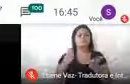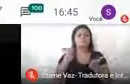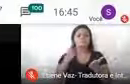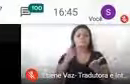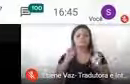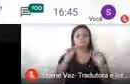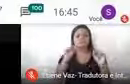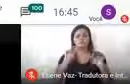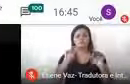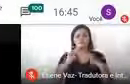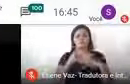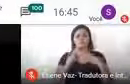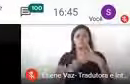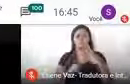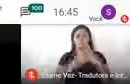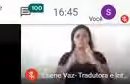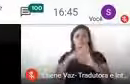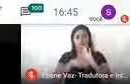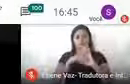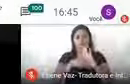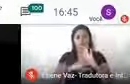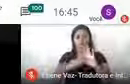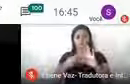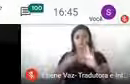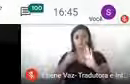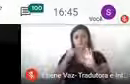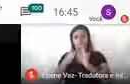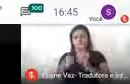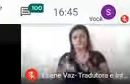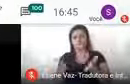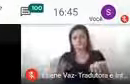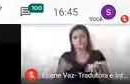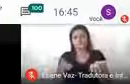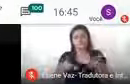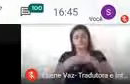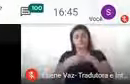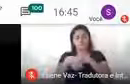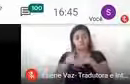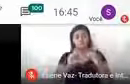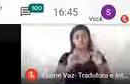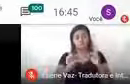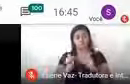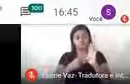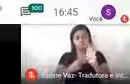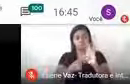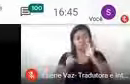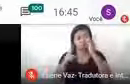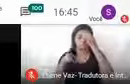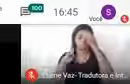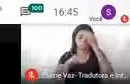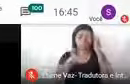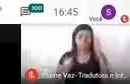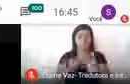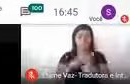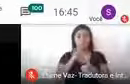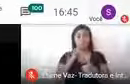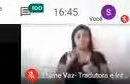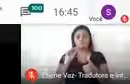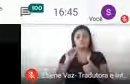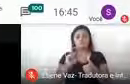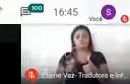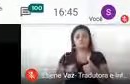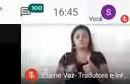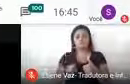projetos que estou me propondo a apresentar neste dia e vou falar primeiramente daquele que nós